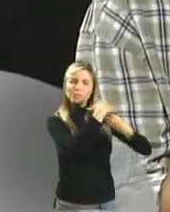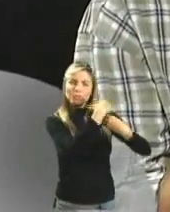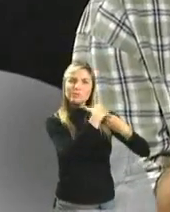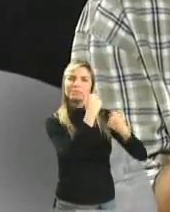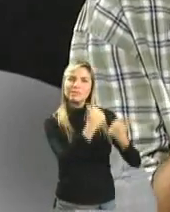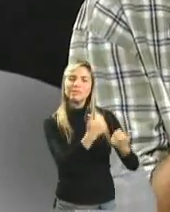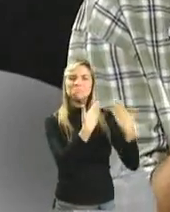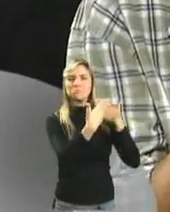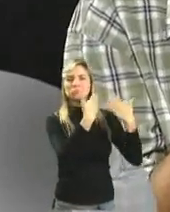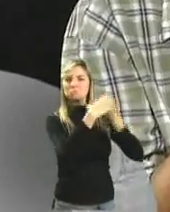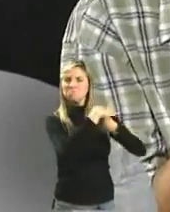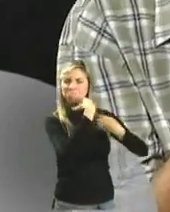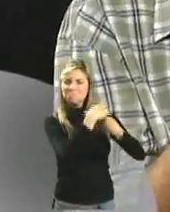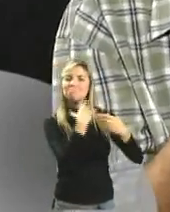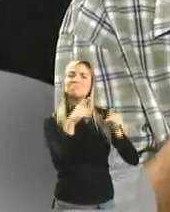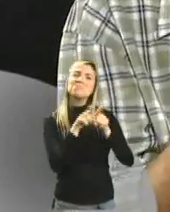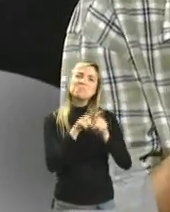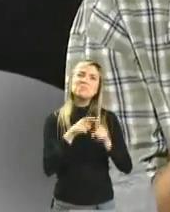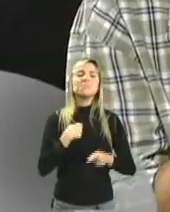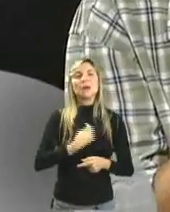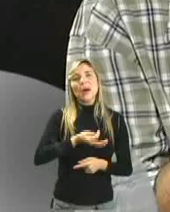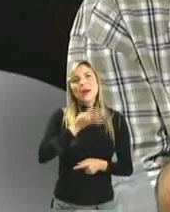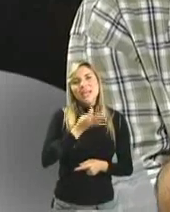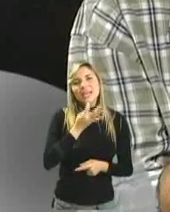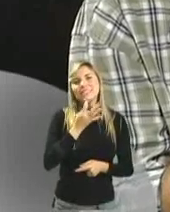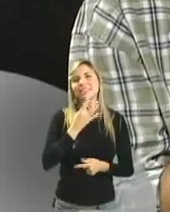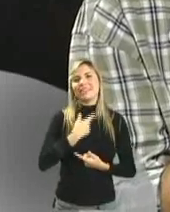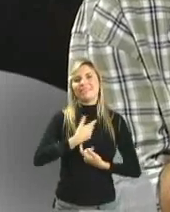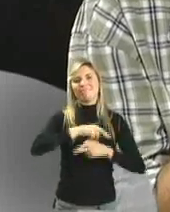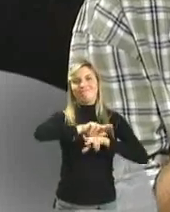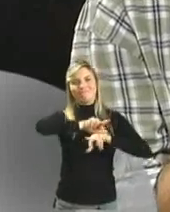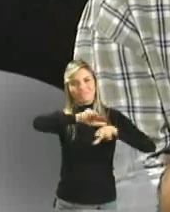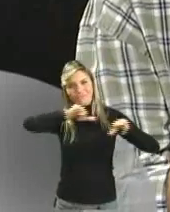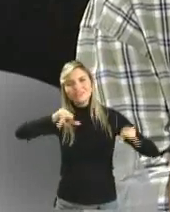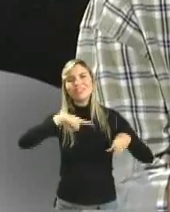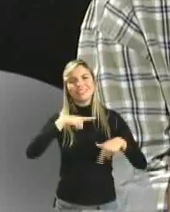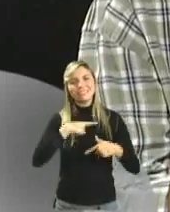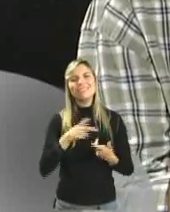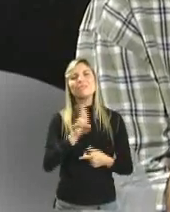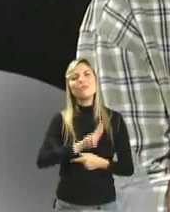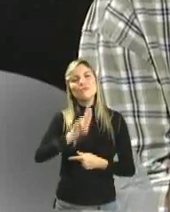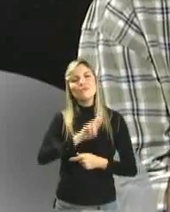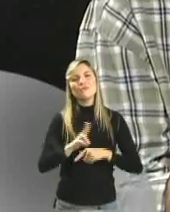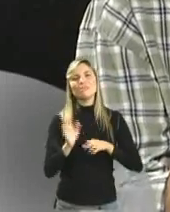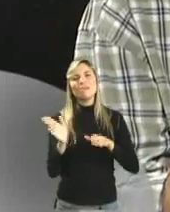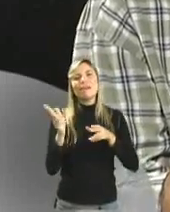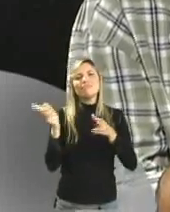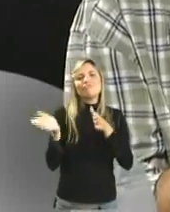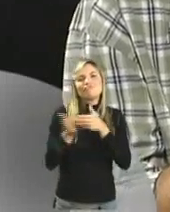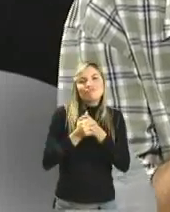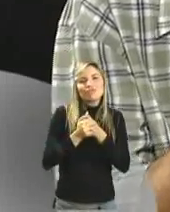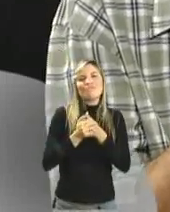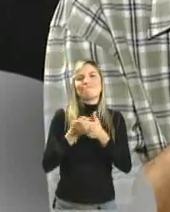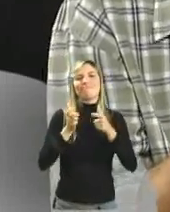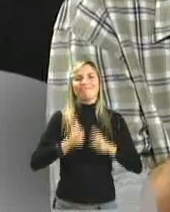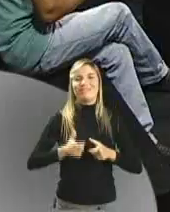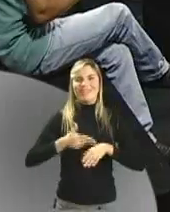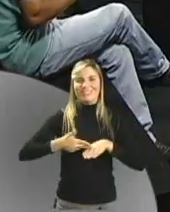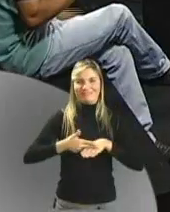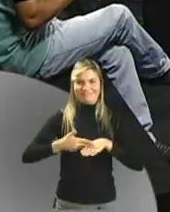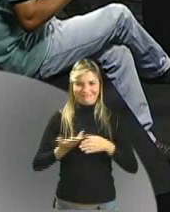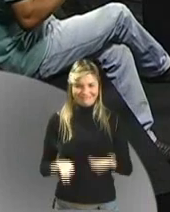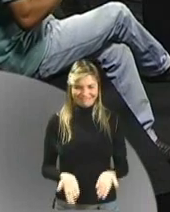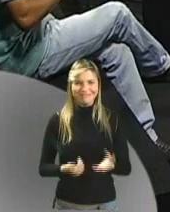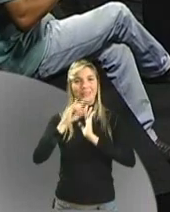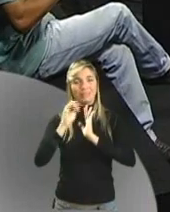boa orientação e, claro, conhecer, inclusive, esses dispositivos Sim. que estão aí no mercado, que muitos não conhecem.